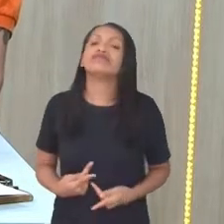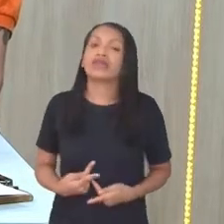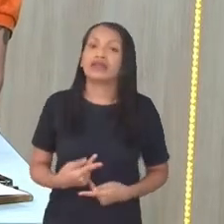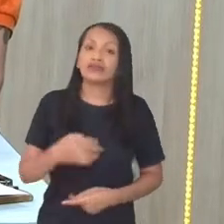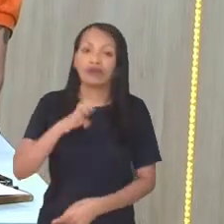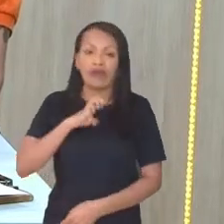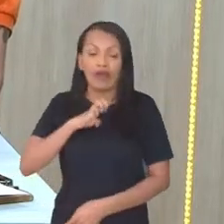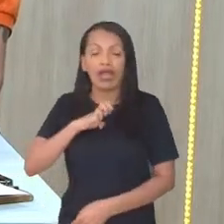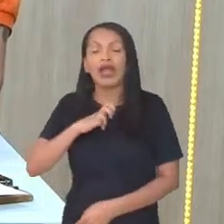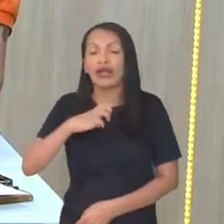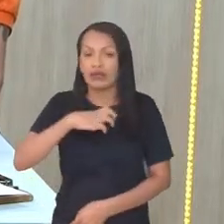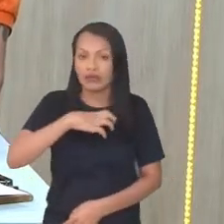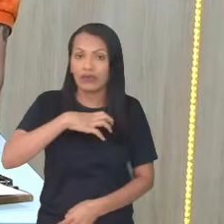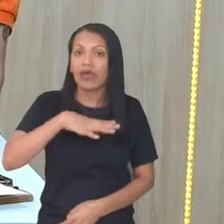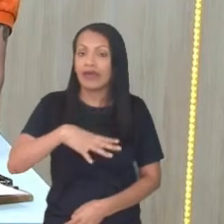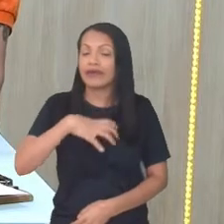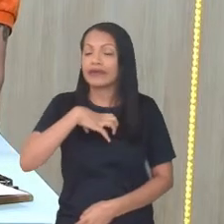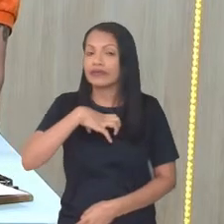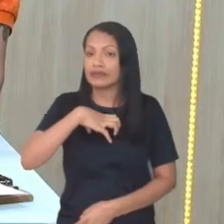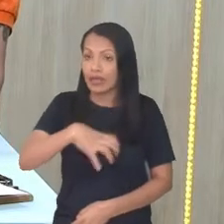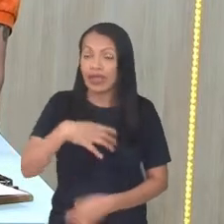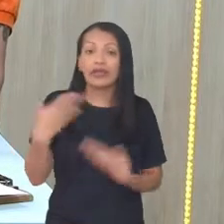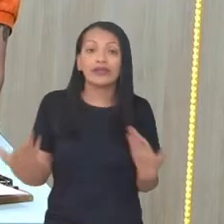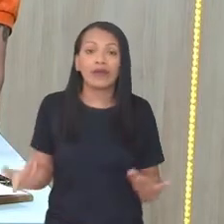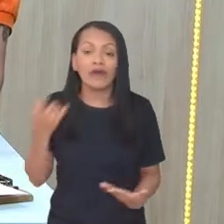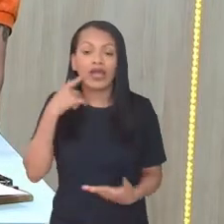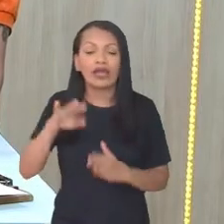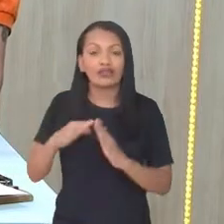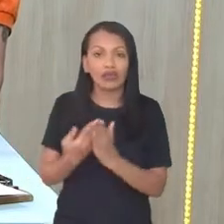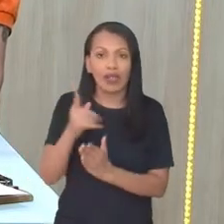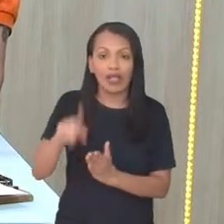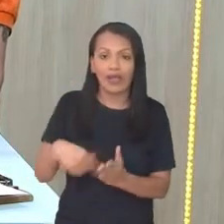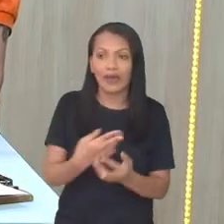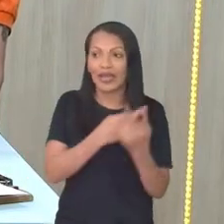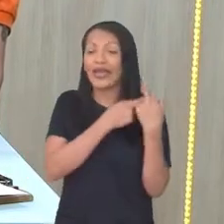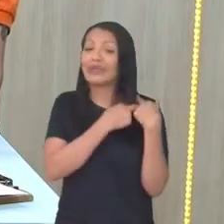ética. Então, a escola é uma responsabilidade danada.